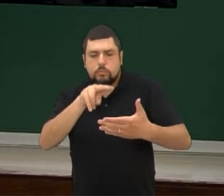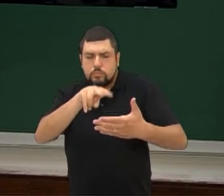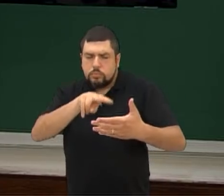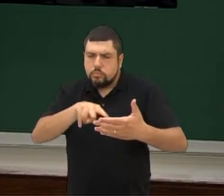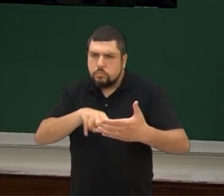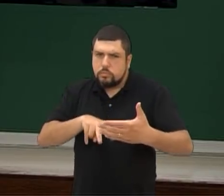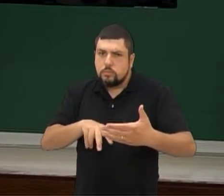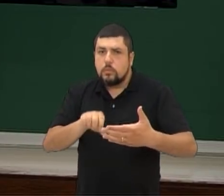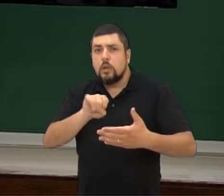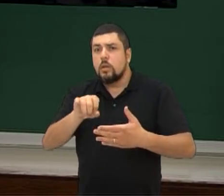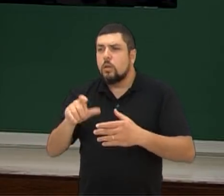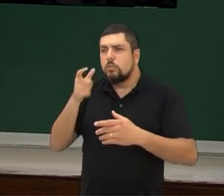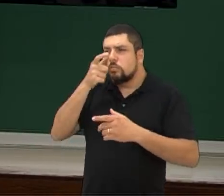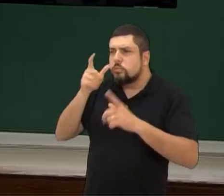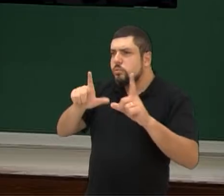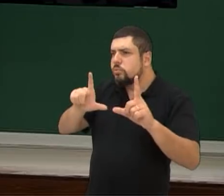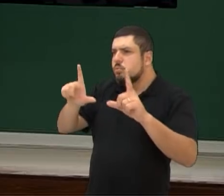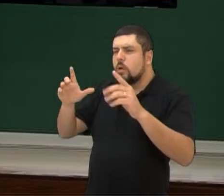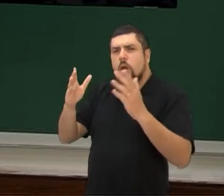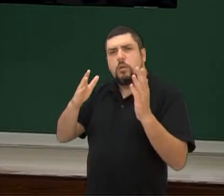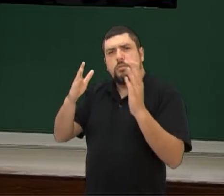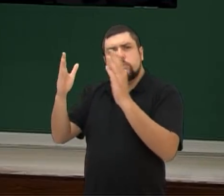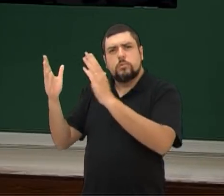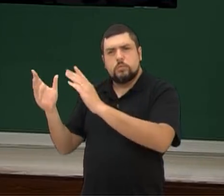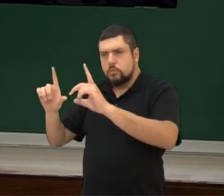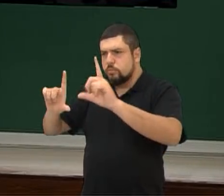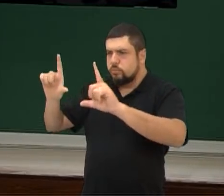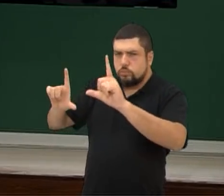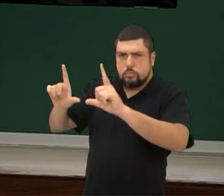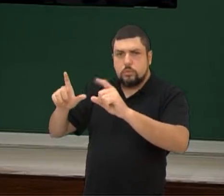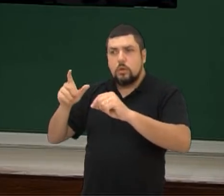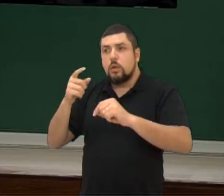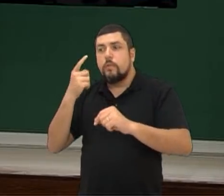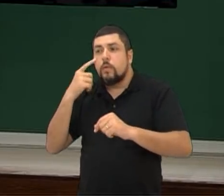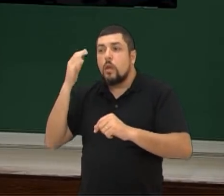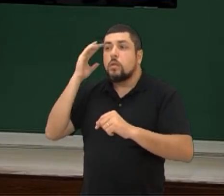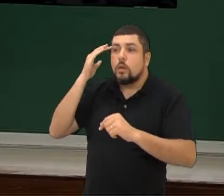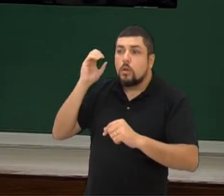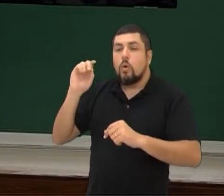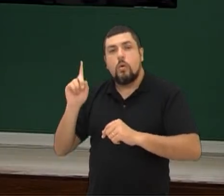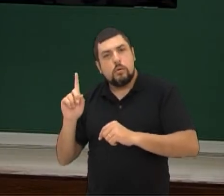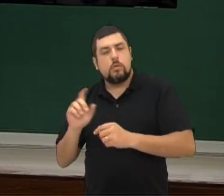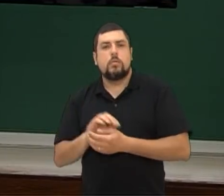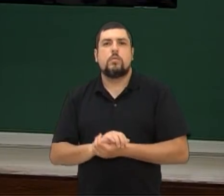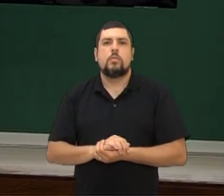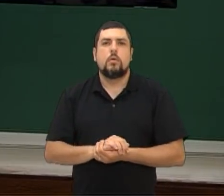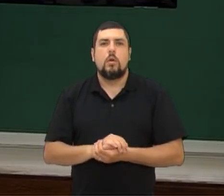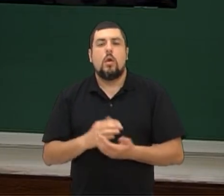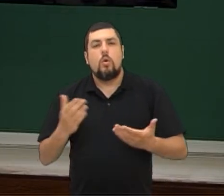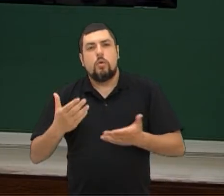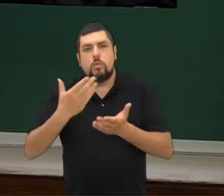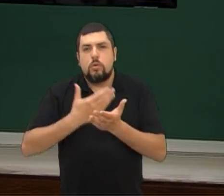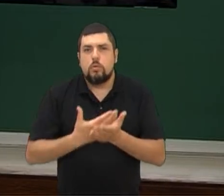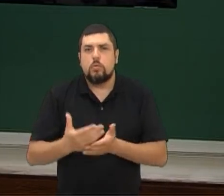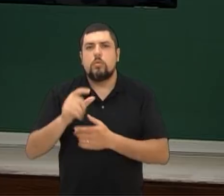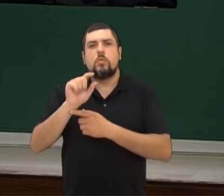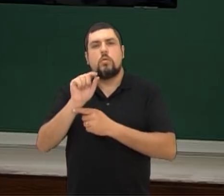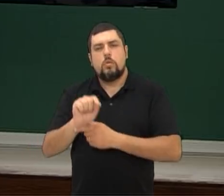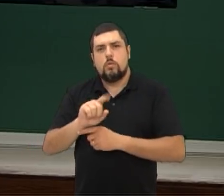entendeu aquilo que foi passado durante as aulas. E por falar em aula, vamos dar início à nossa de hoje, vendo os